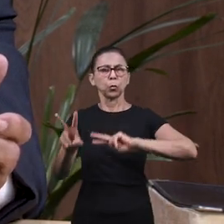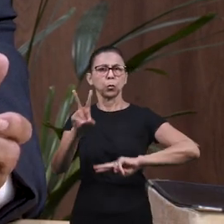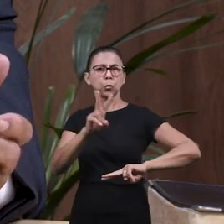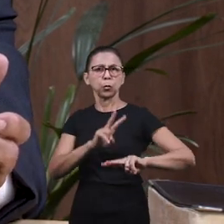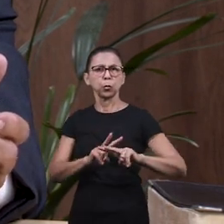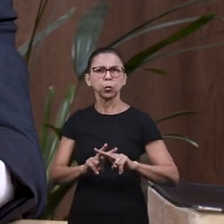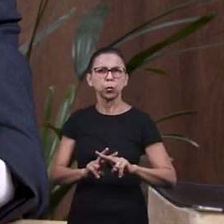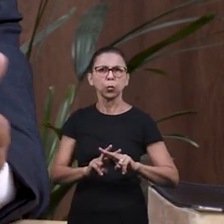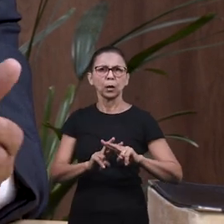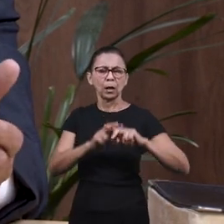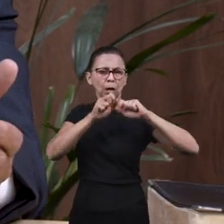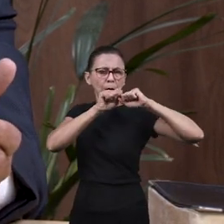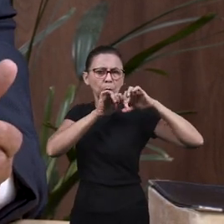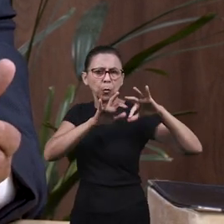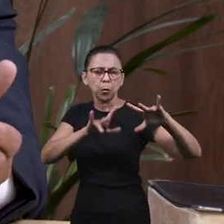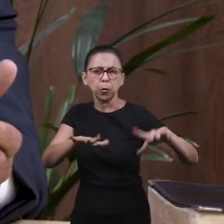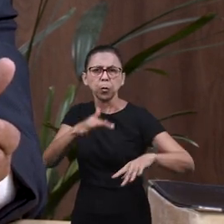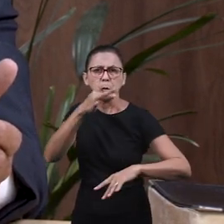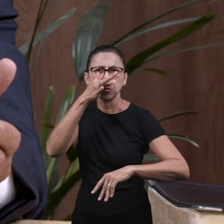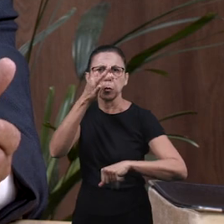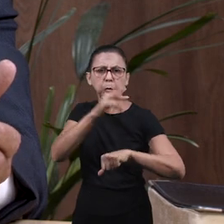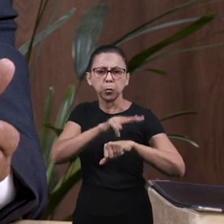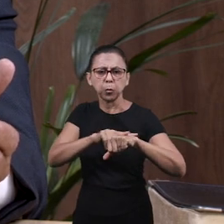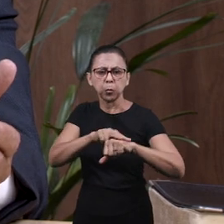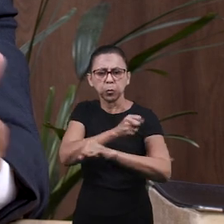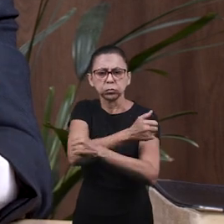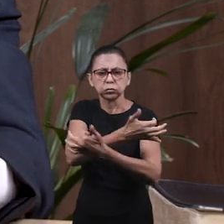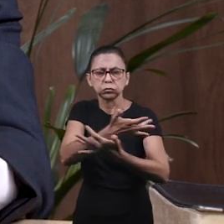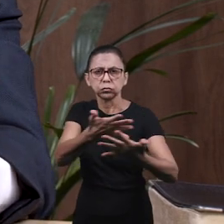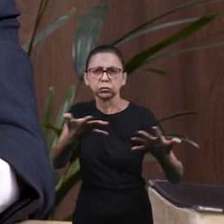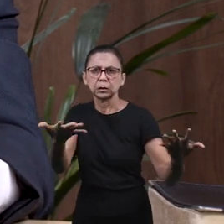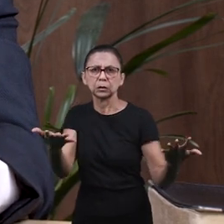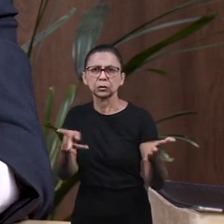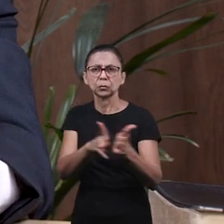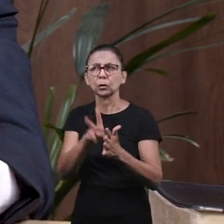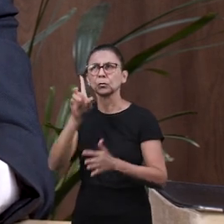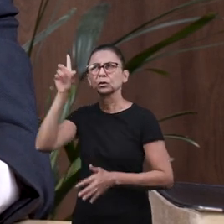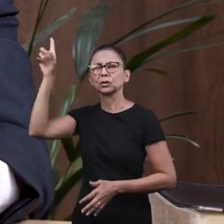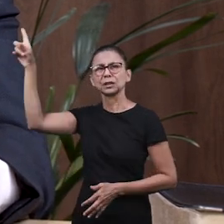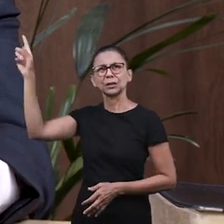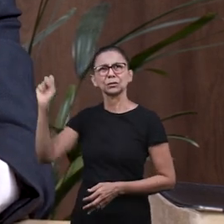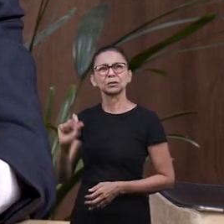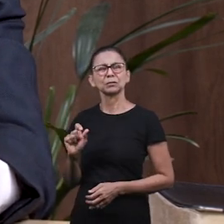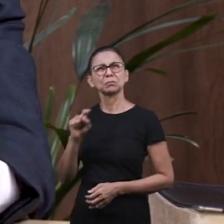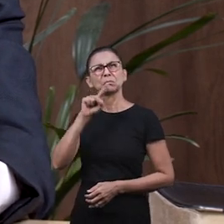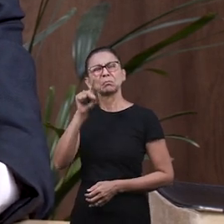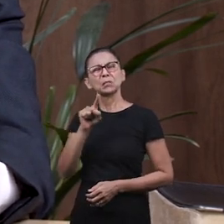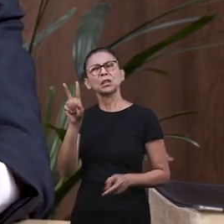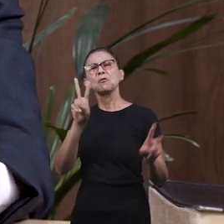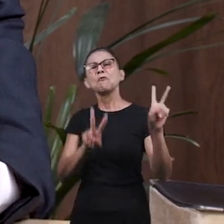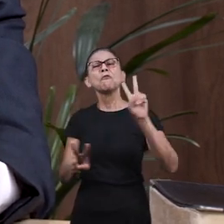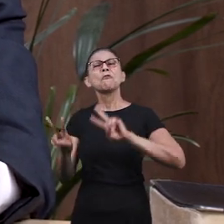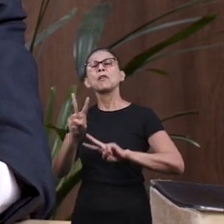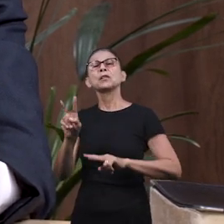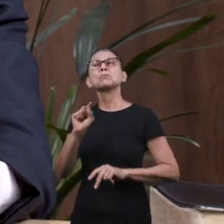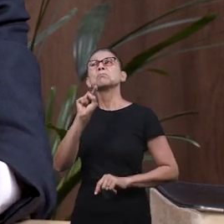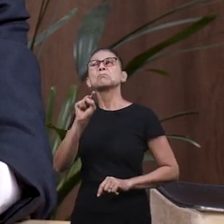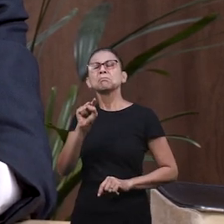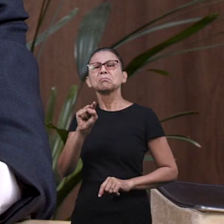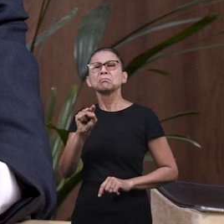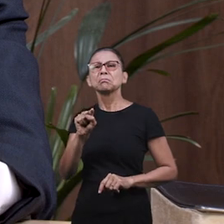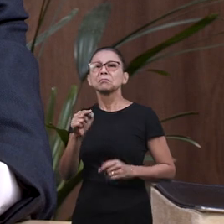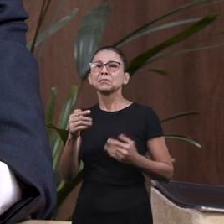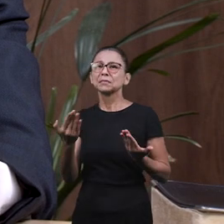esse? Que vento é esse que Deus está falando? Que assopra no jardim de Deus. Então está evidente ali, numa